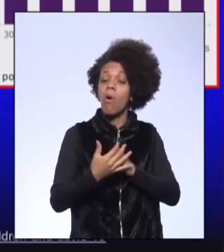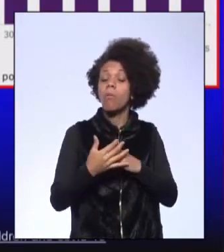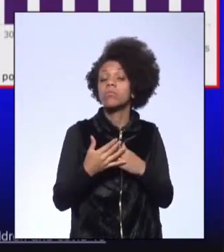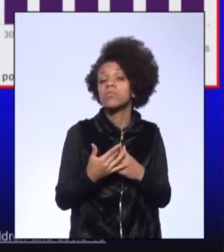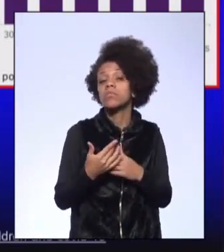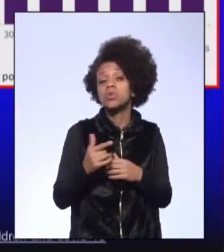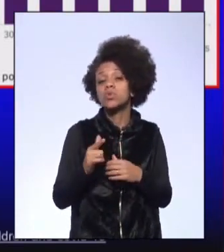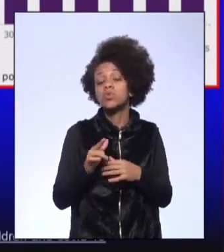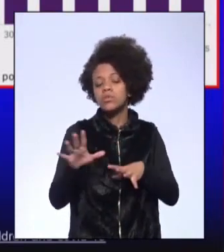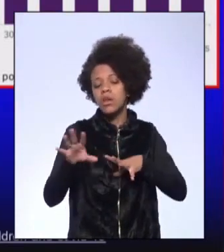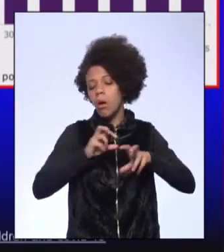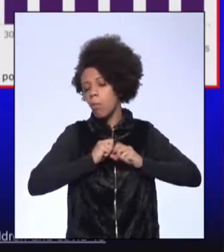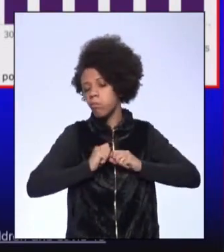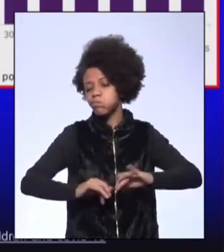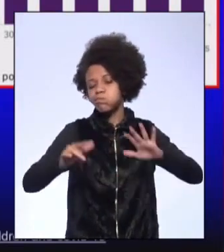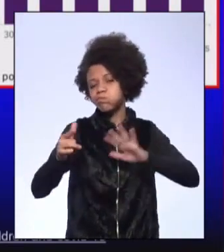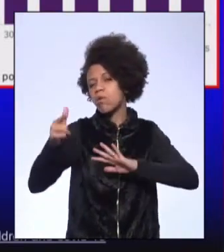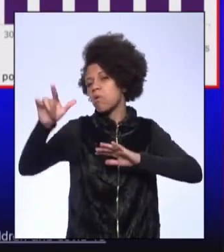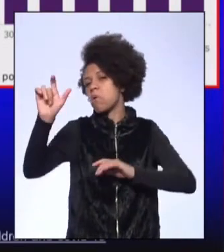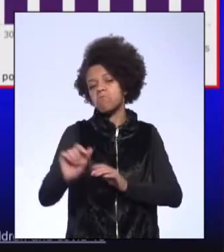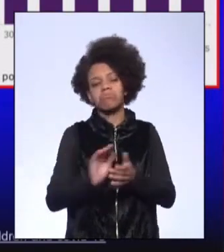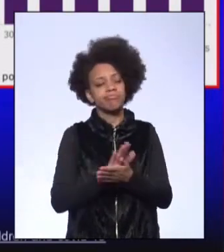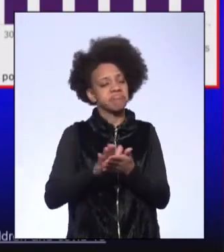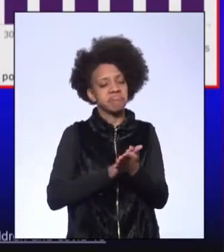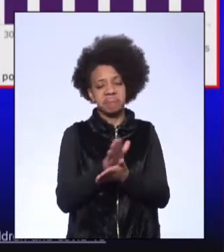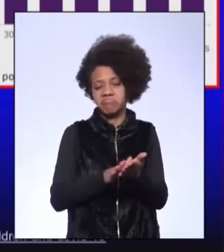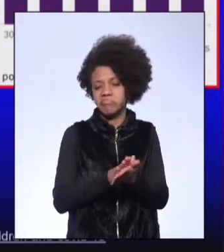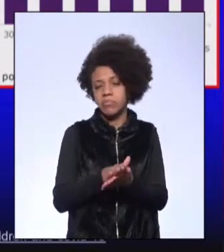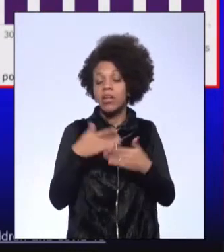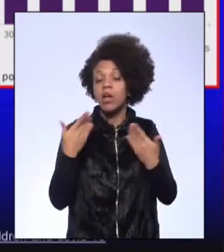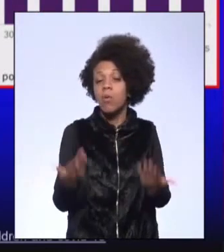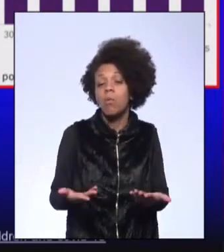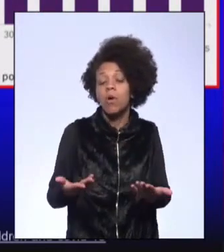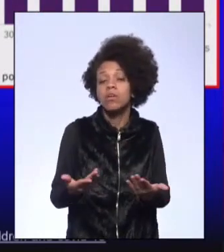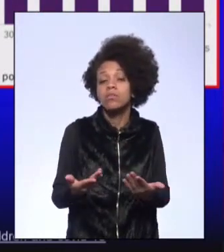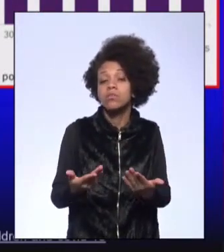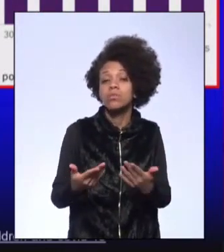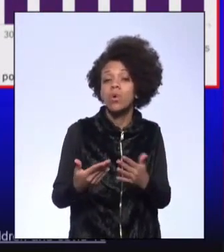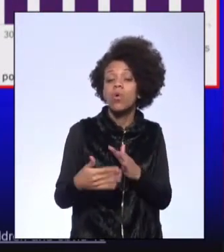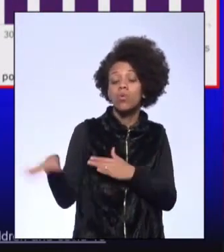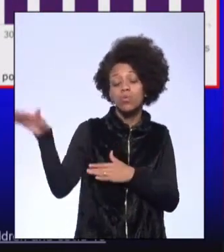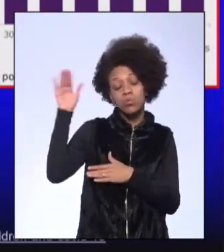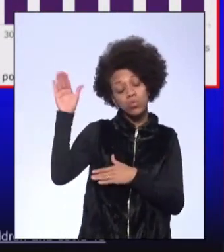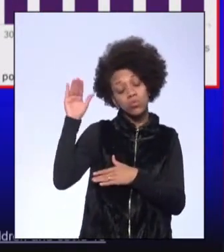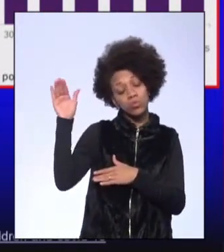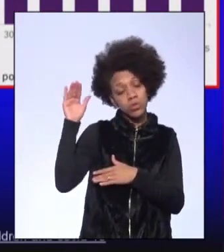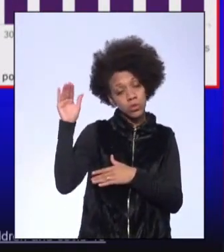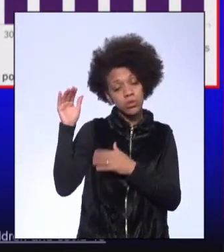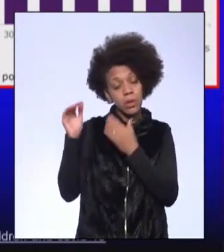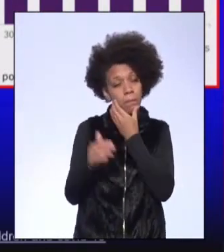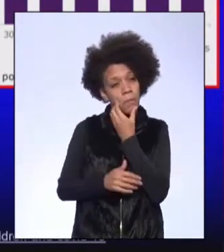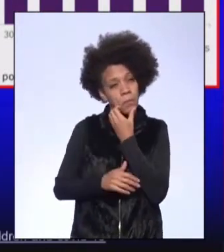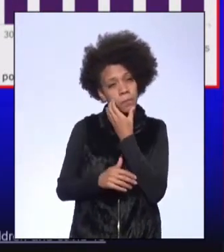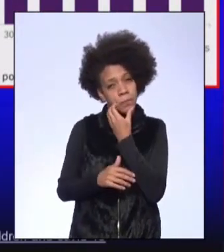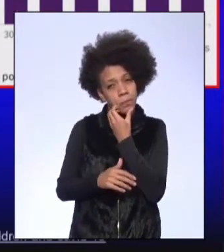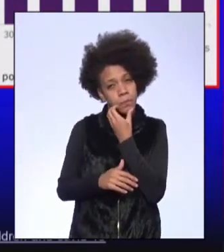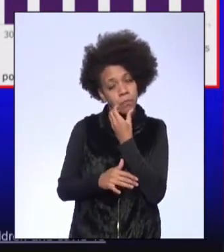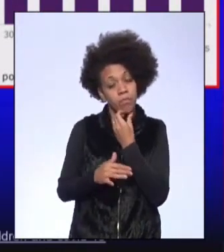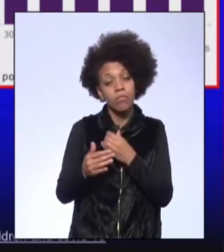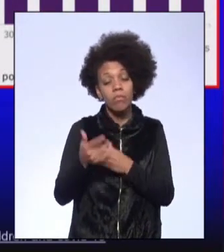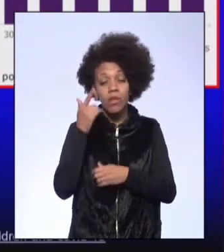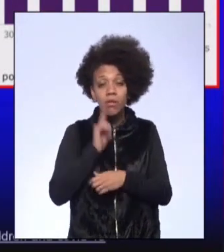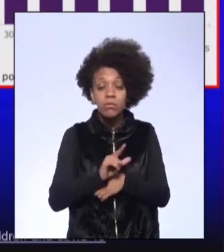houve transmissão para nenhum outro contato. Enquanto que entre os acima de 18 anos, eles